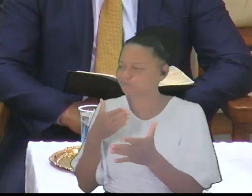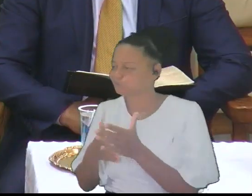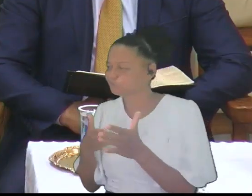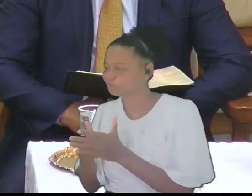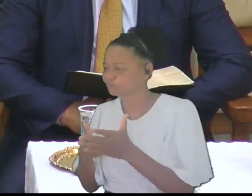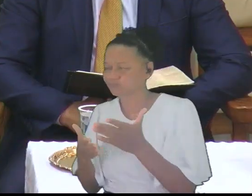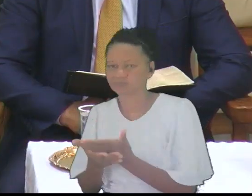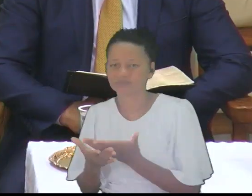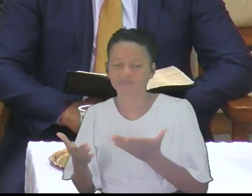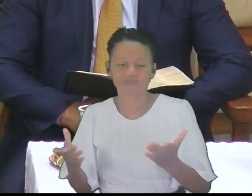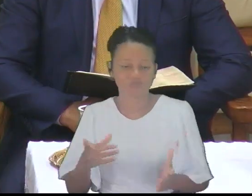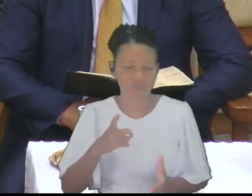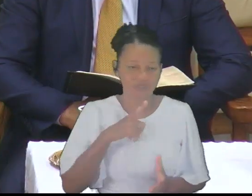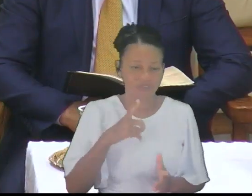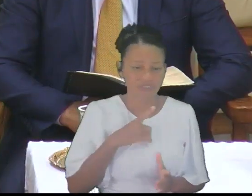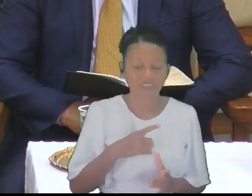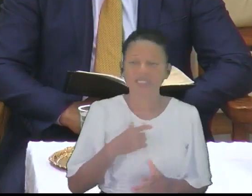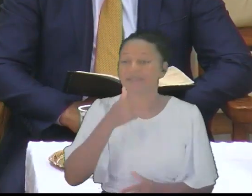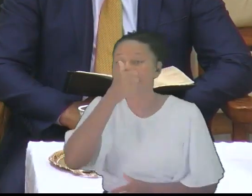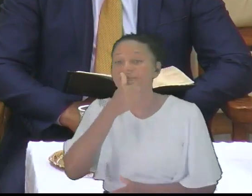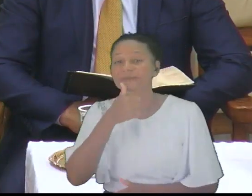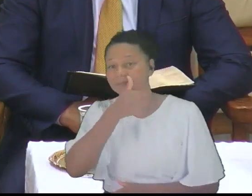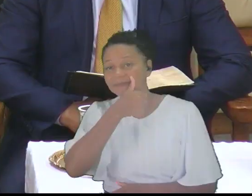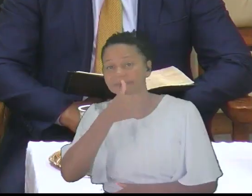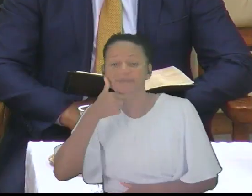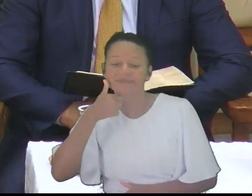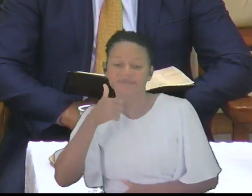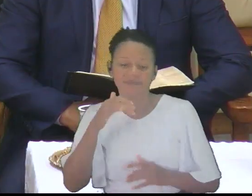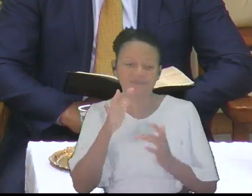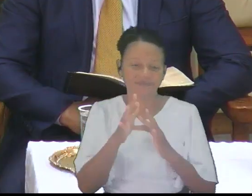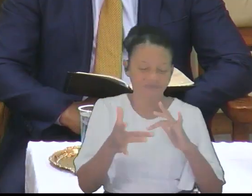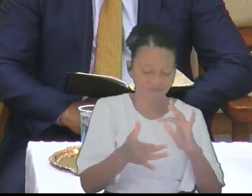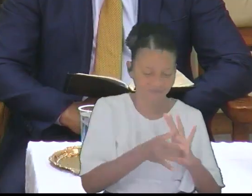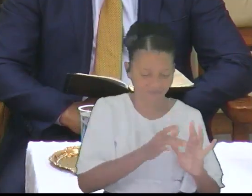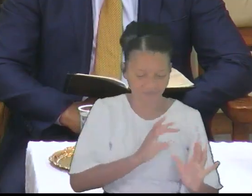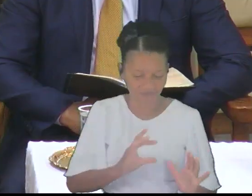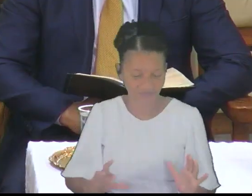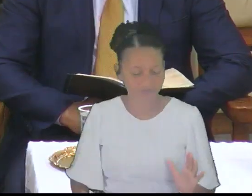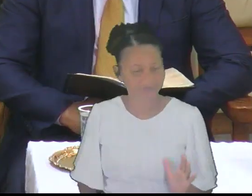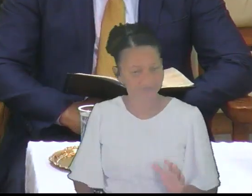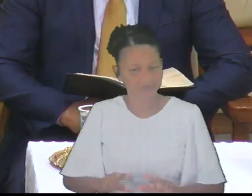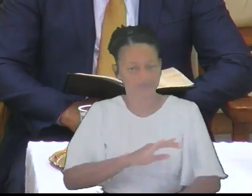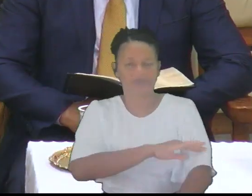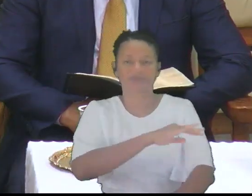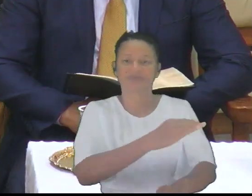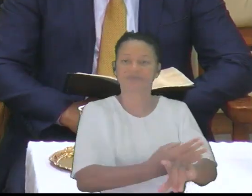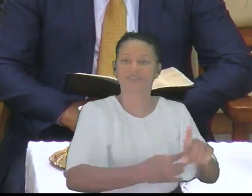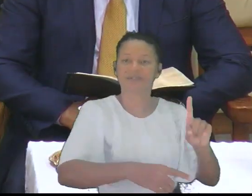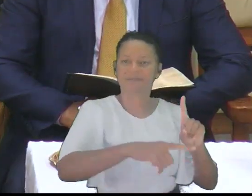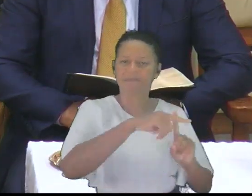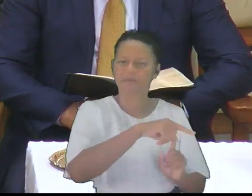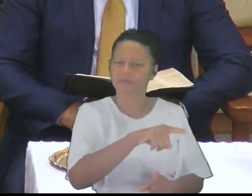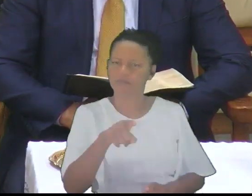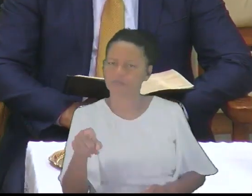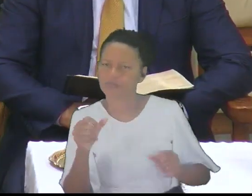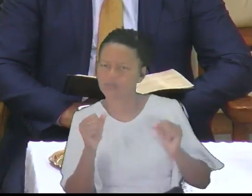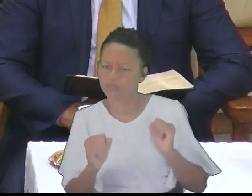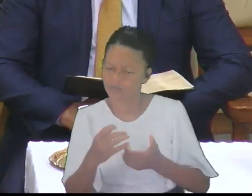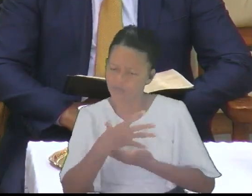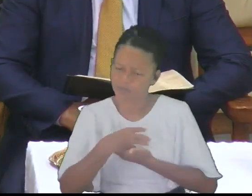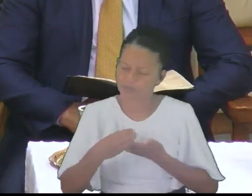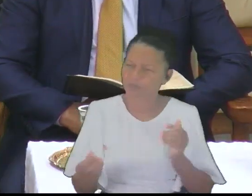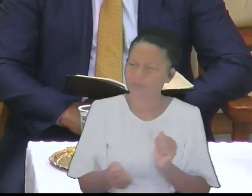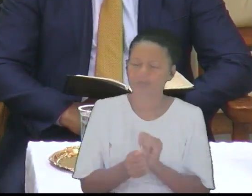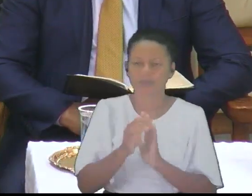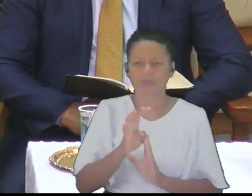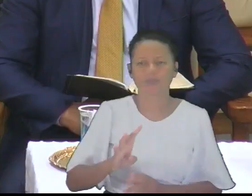obstáculo, através do sacrifício que Jesus Cristo fez no Calvário. Você pode dizer glória a Deus por